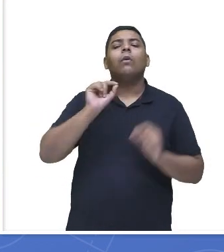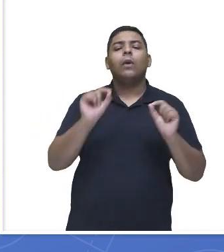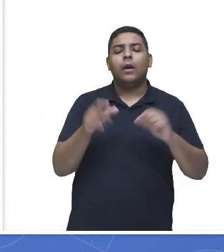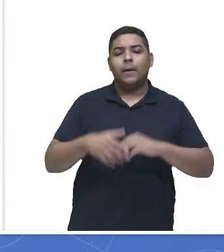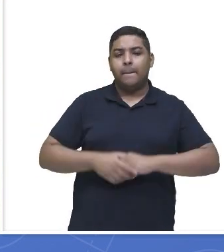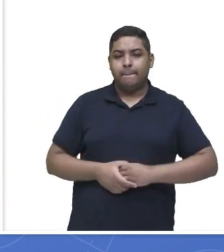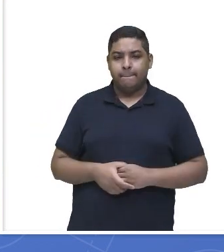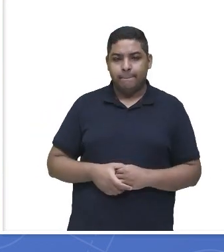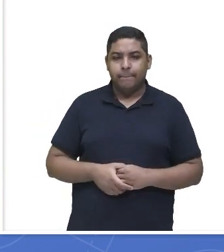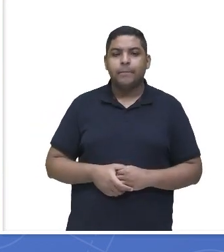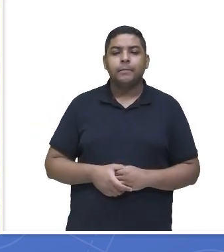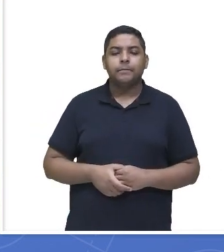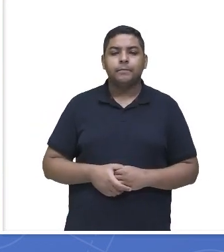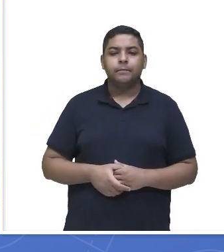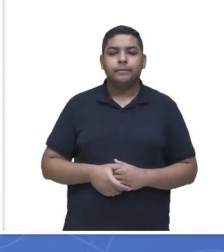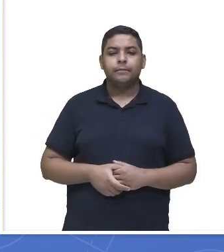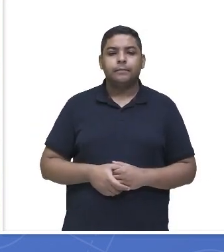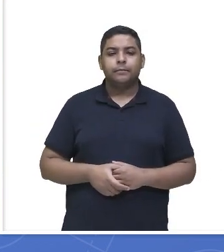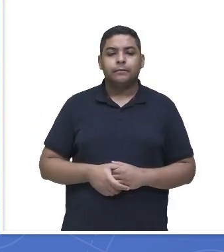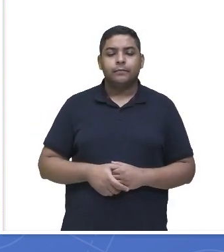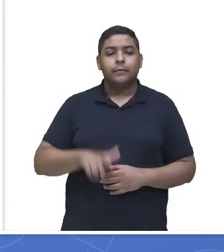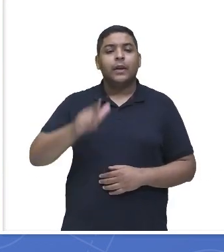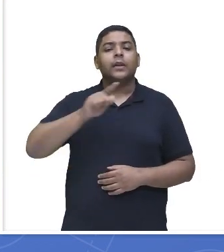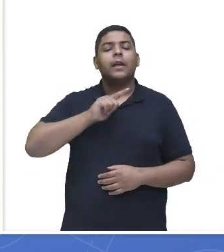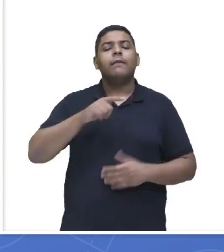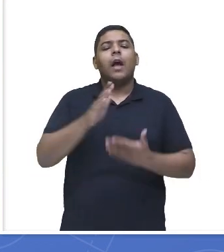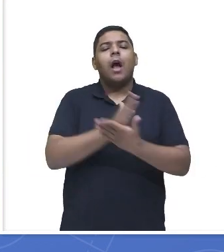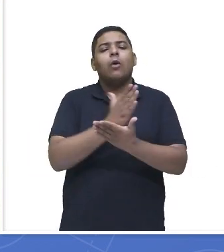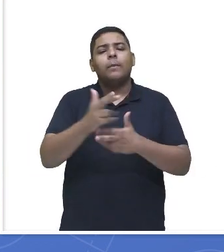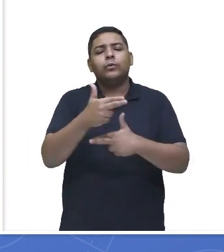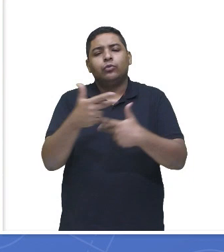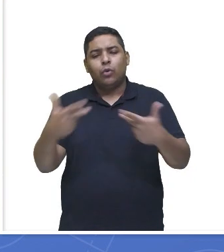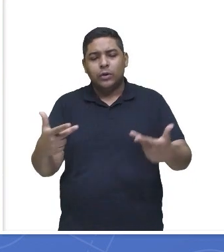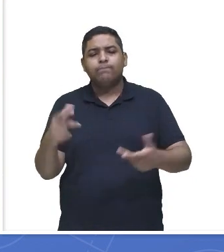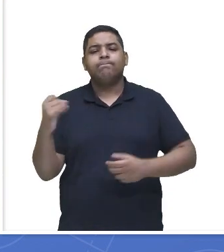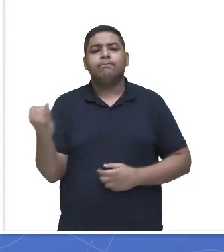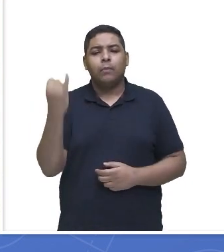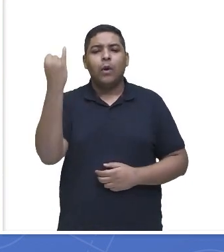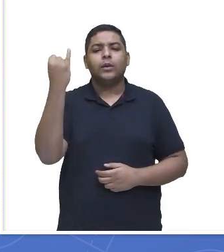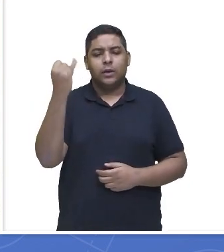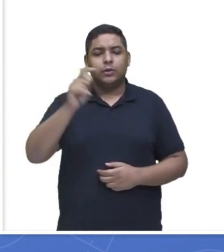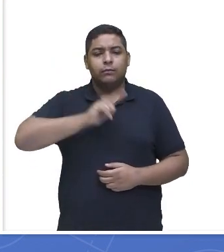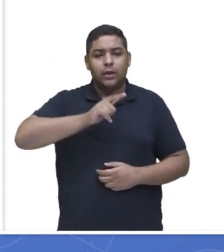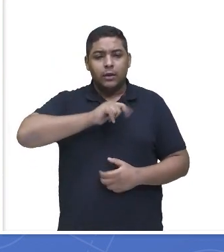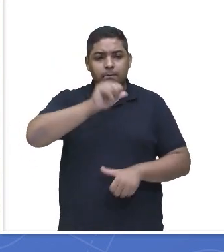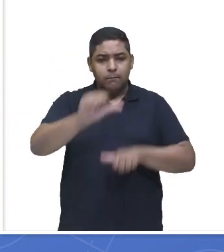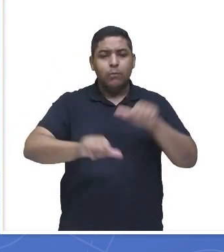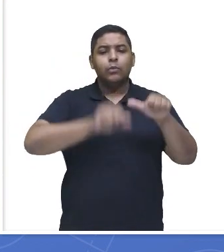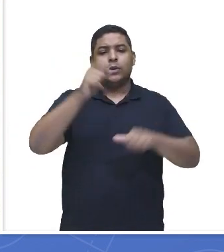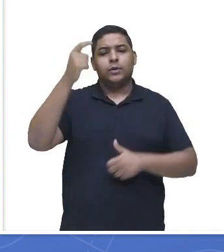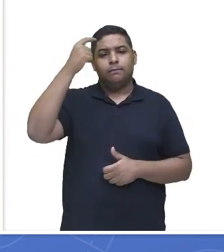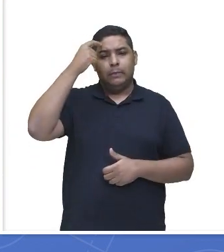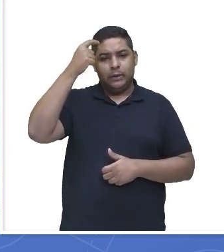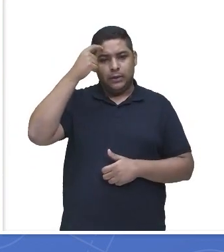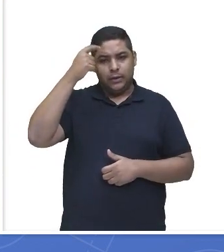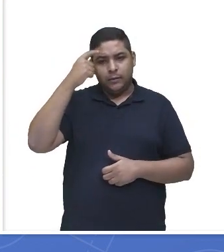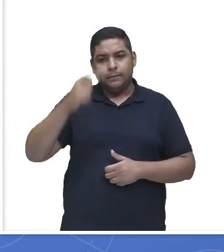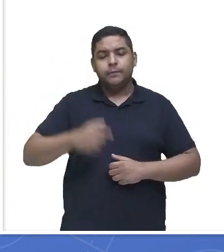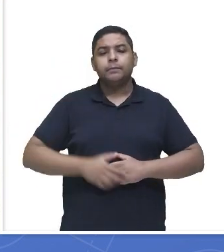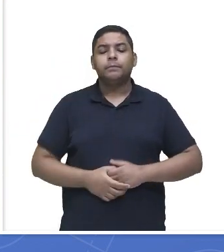Fizeram parte alguns fatores determinantes que levaram a essa mudança de pensamento, tá? É